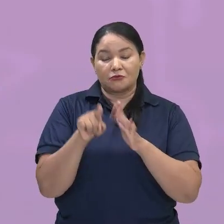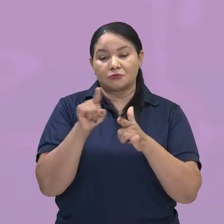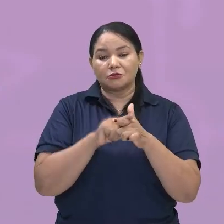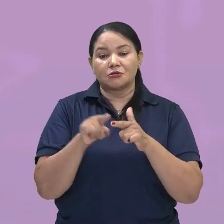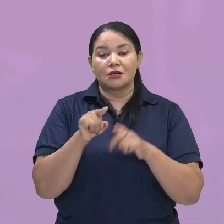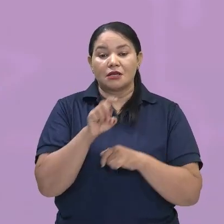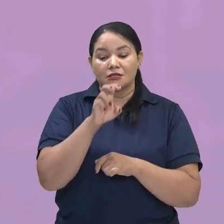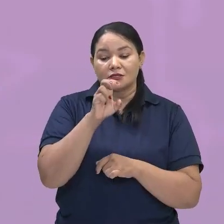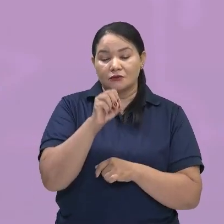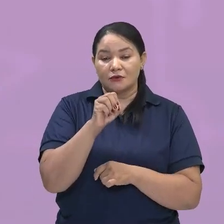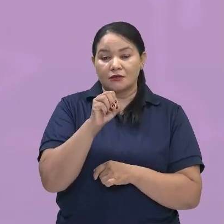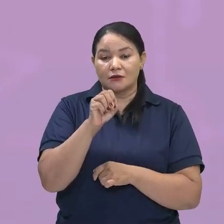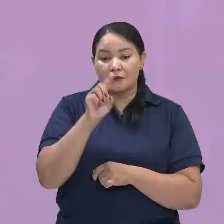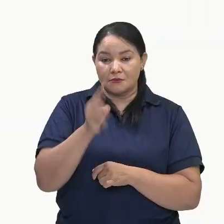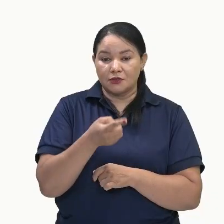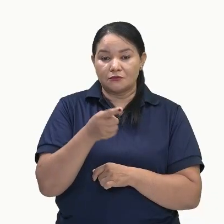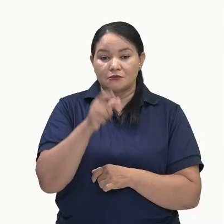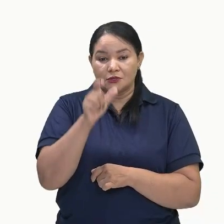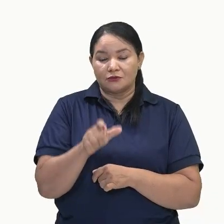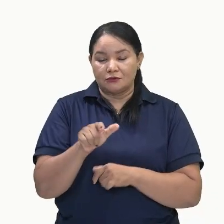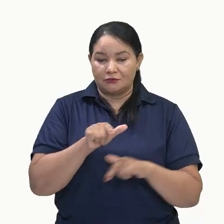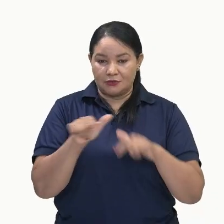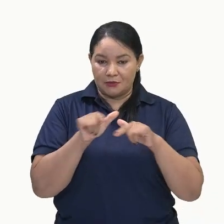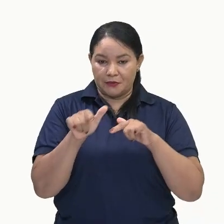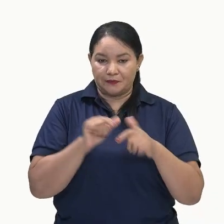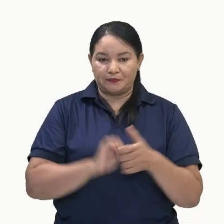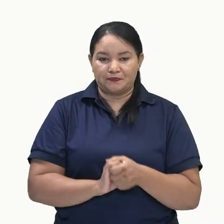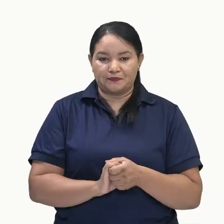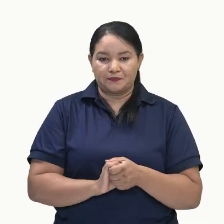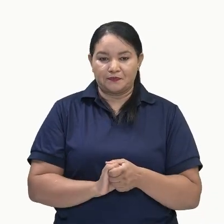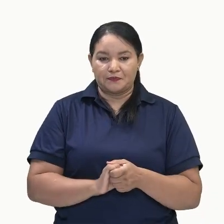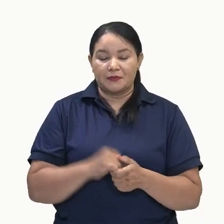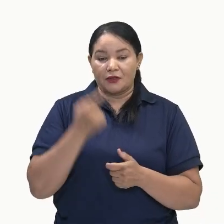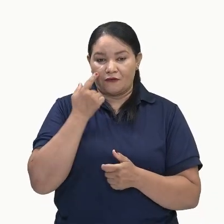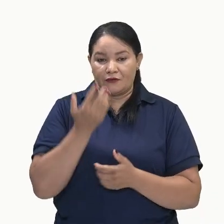trabalhadores envolvidos nessa questão. Tá legal? Então vem aqui comigo.